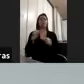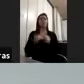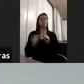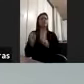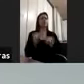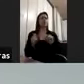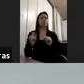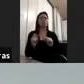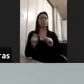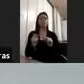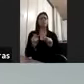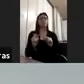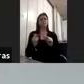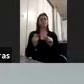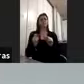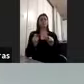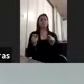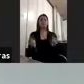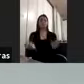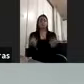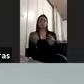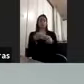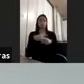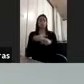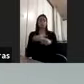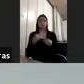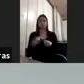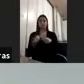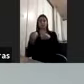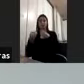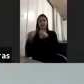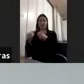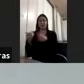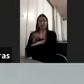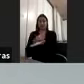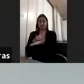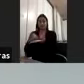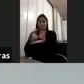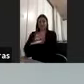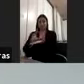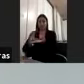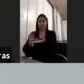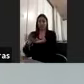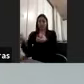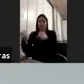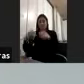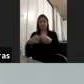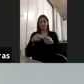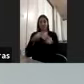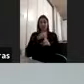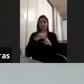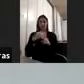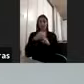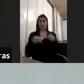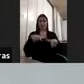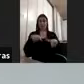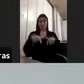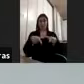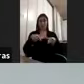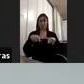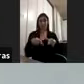Trocou impostos por empregos. Foi esse sempre o foco dessa relação entre o Estado do Paraná e a